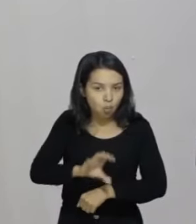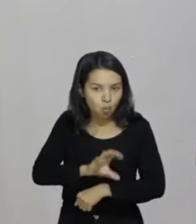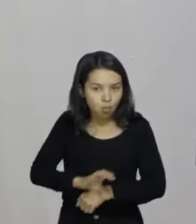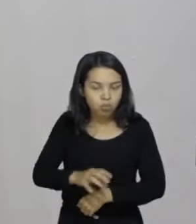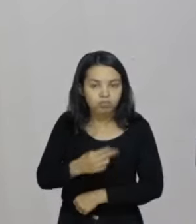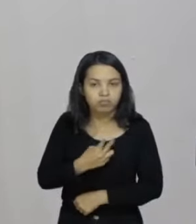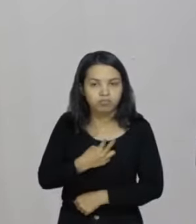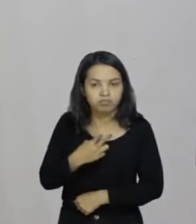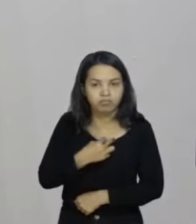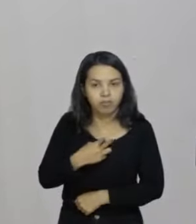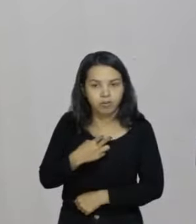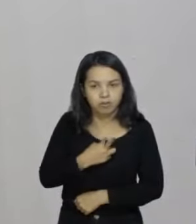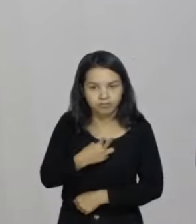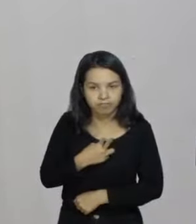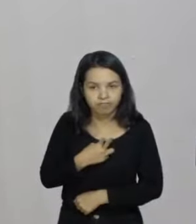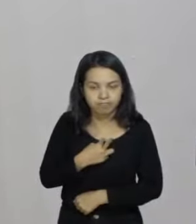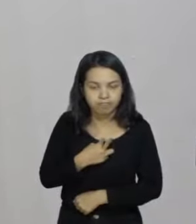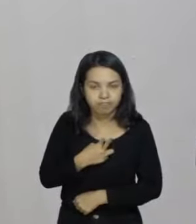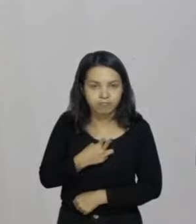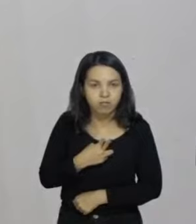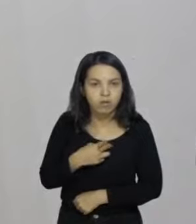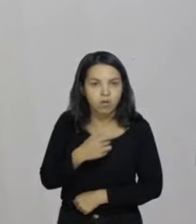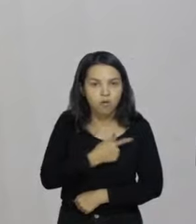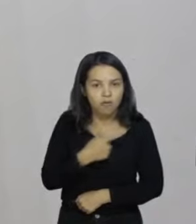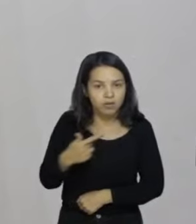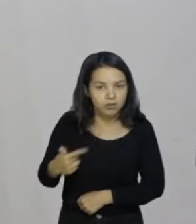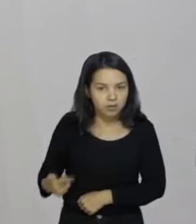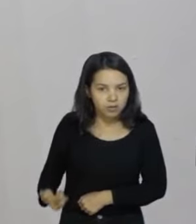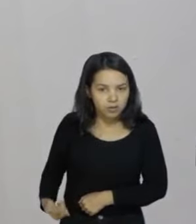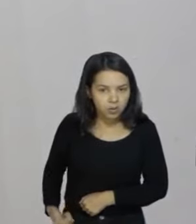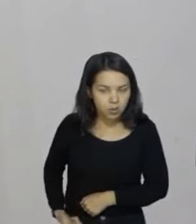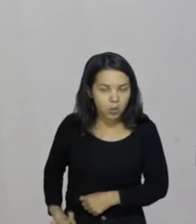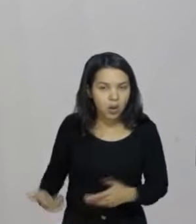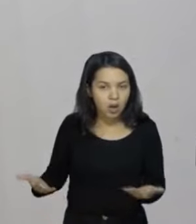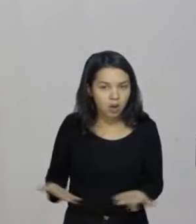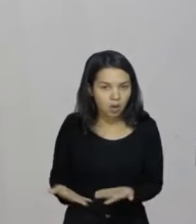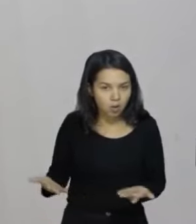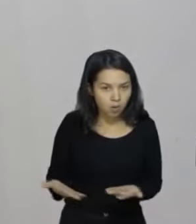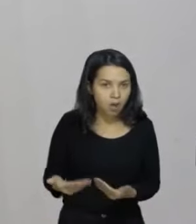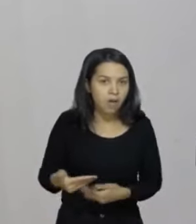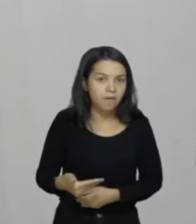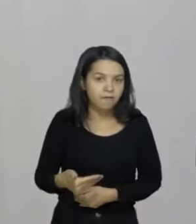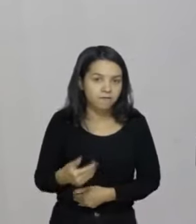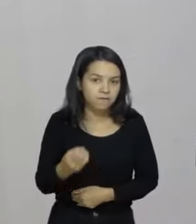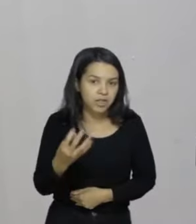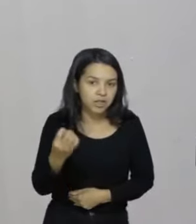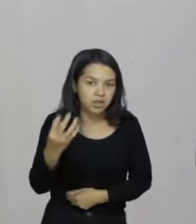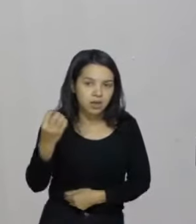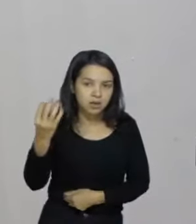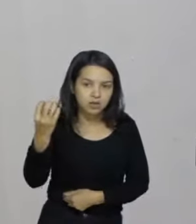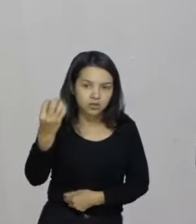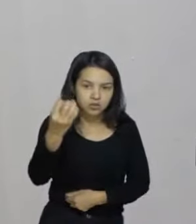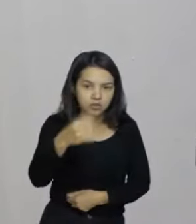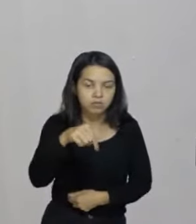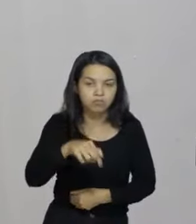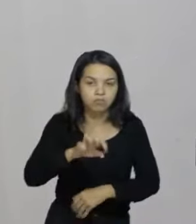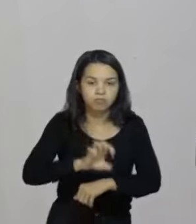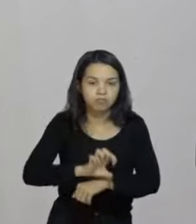dos seus sonhos o governador agora está viajando por Santa Catarina